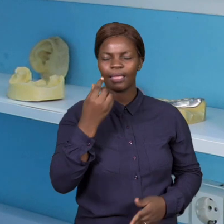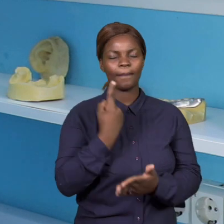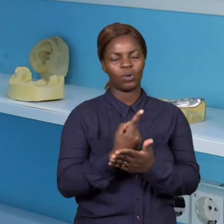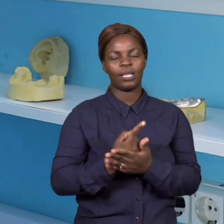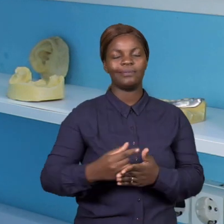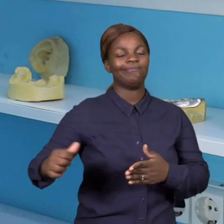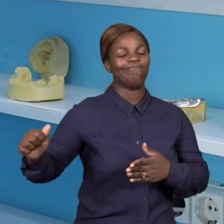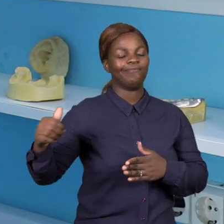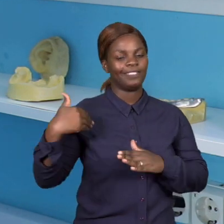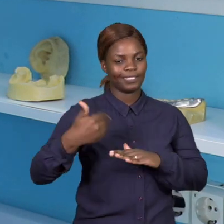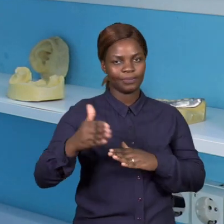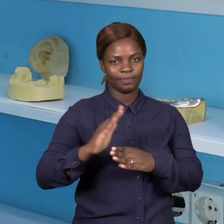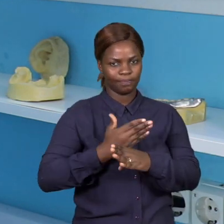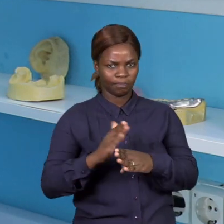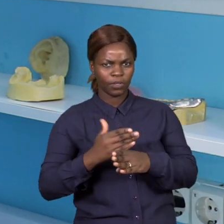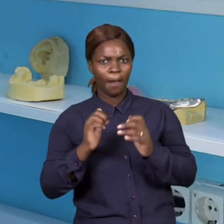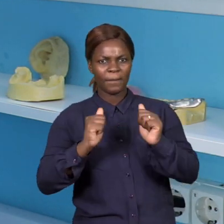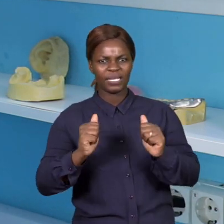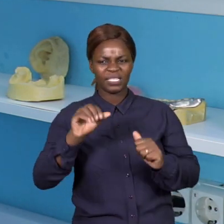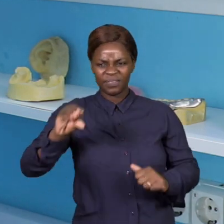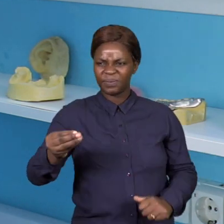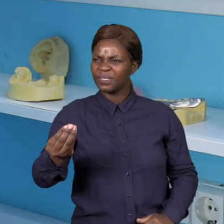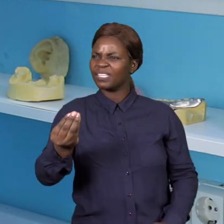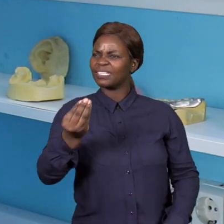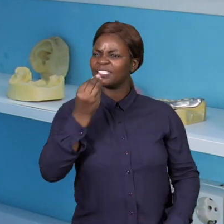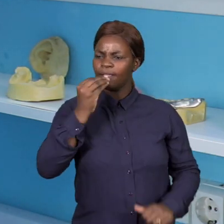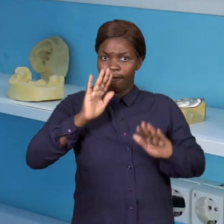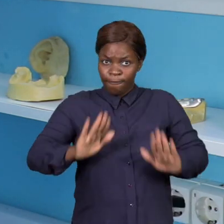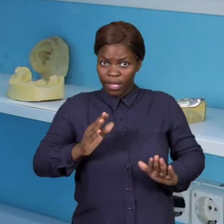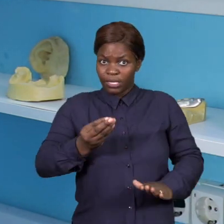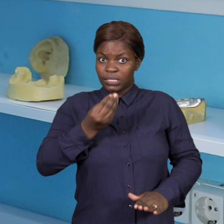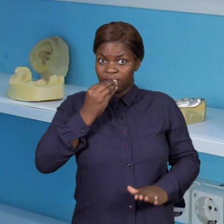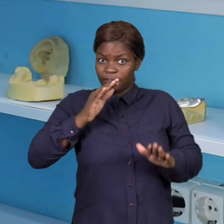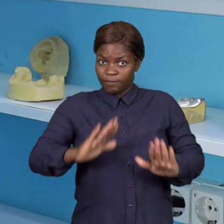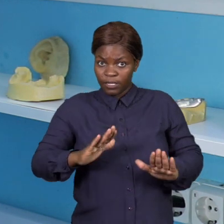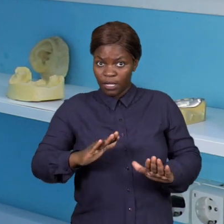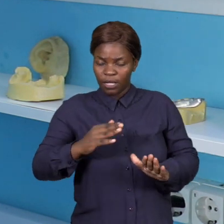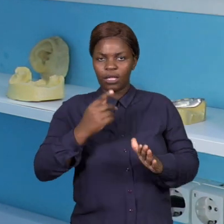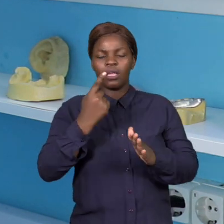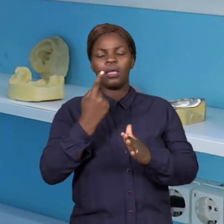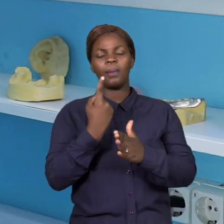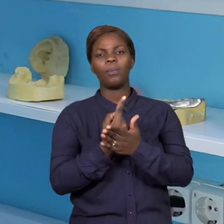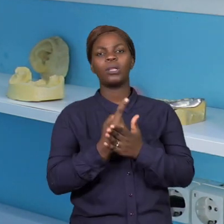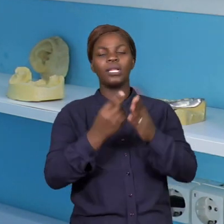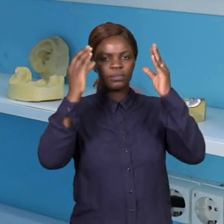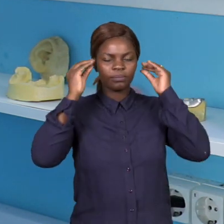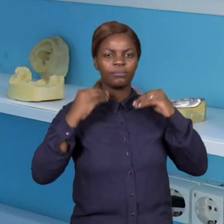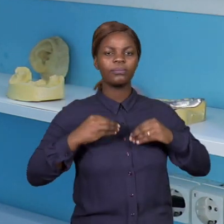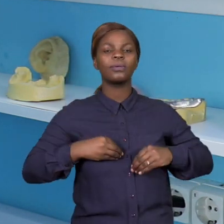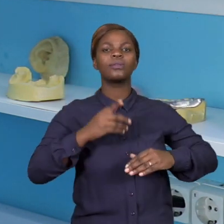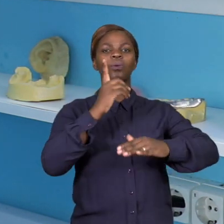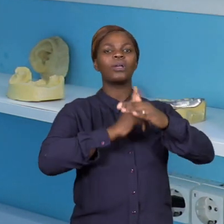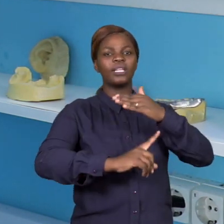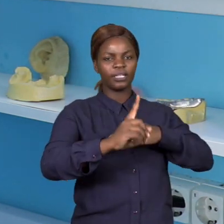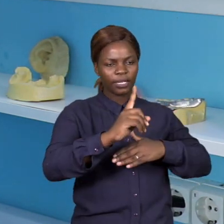placas que são fixas, ou próteses neste caso, são fixas, que já deveriam ter uma manutenção diretamente com o seu